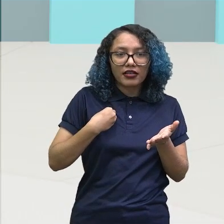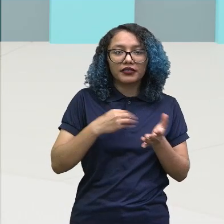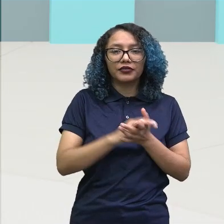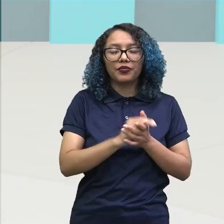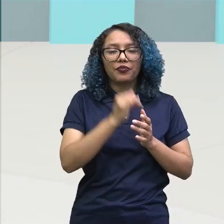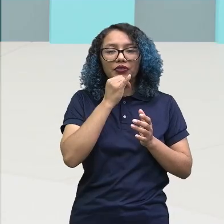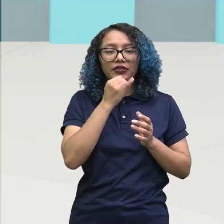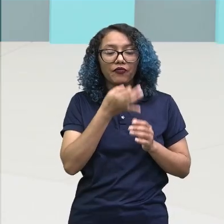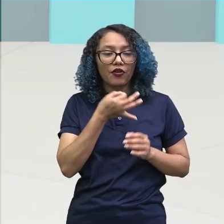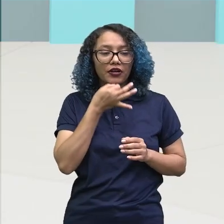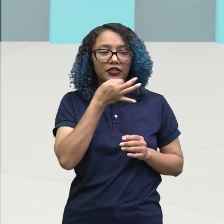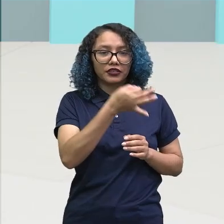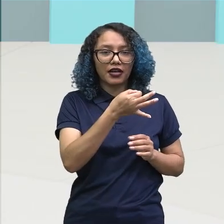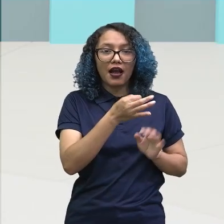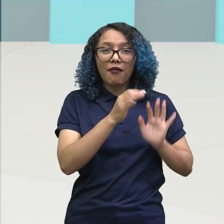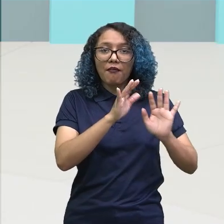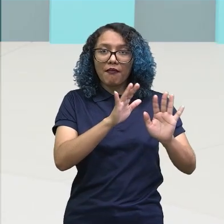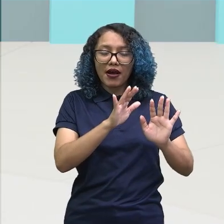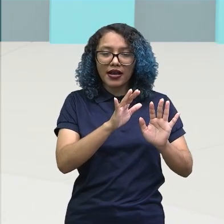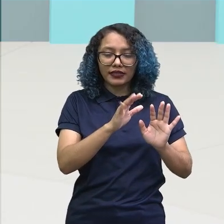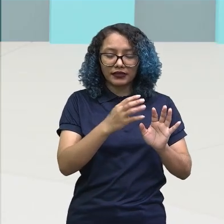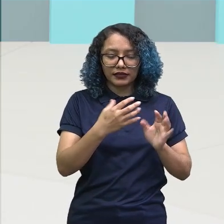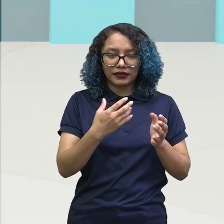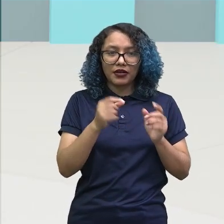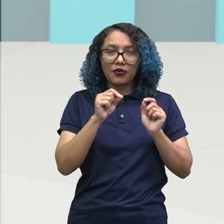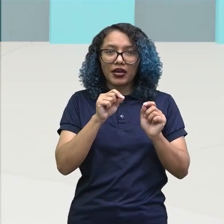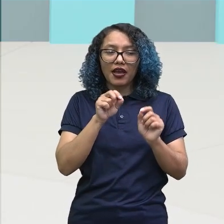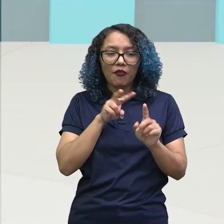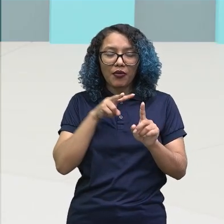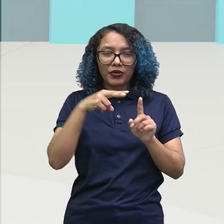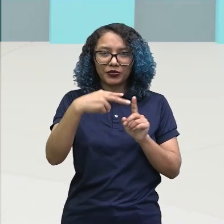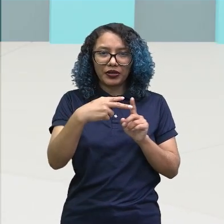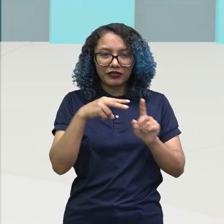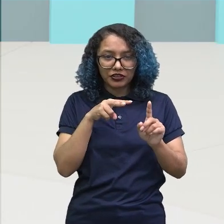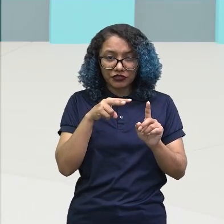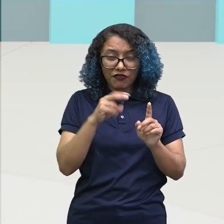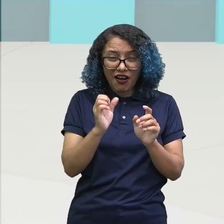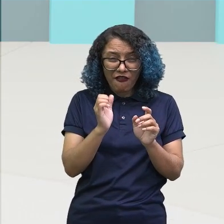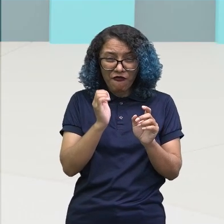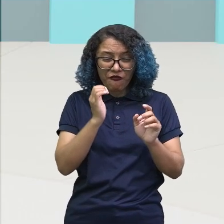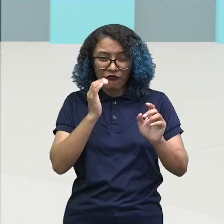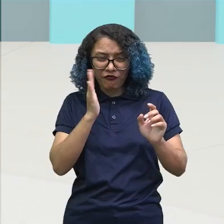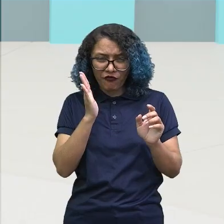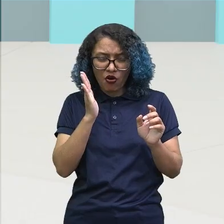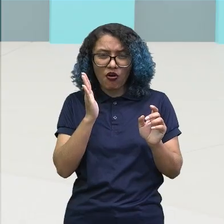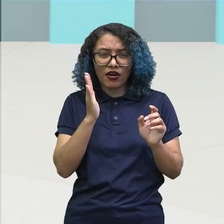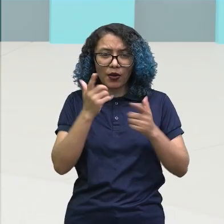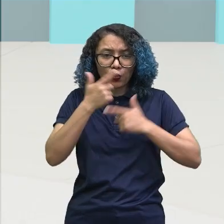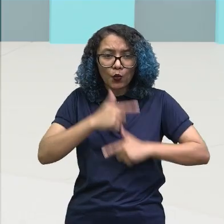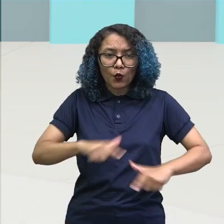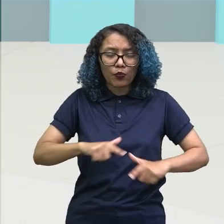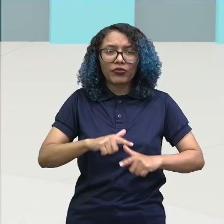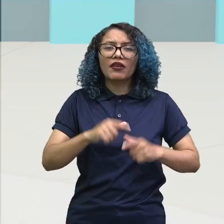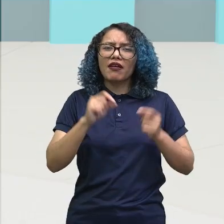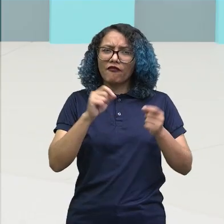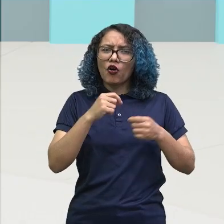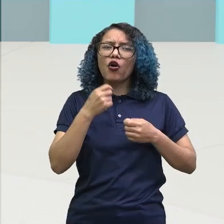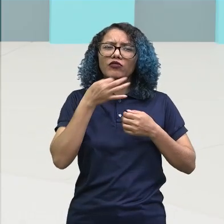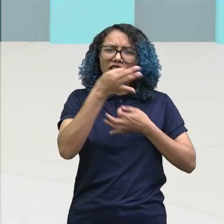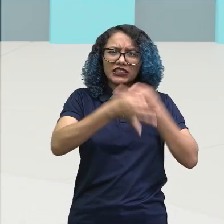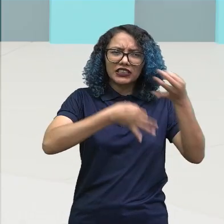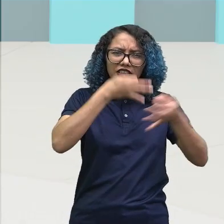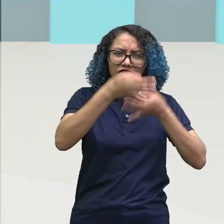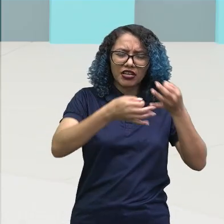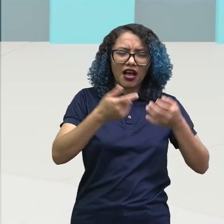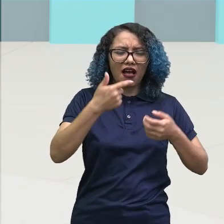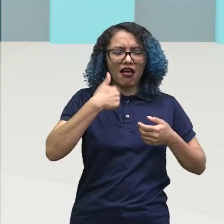vivesse aquilo. Eu vou partir de uma visão de fora e por isso que vai existir a impessoalidade. Eu vou falar mal mesmo, porque afinal não tenho nada a